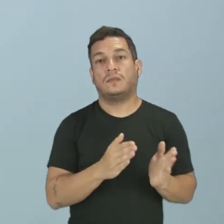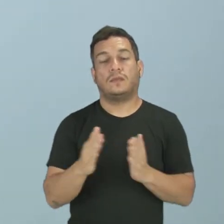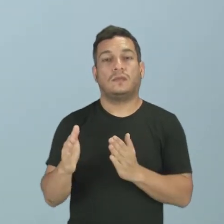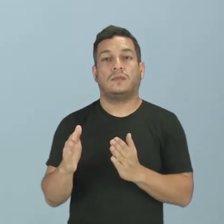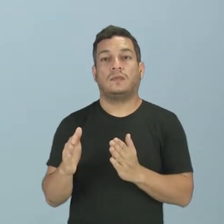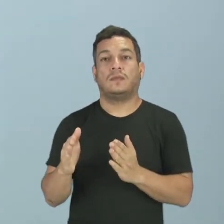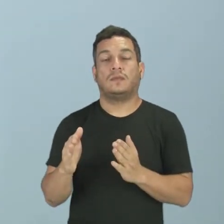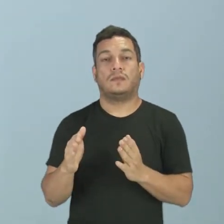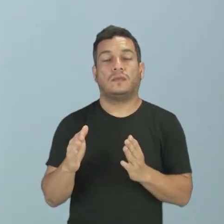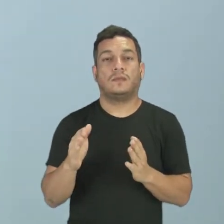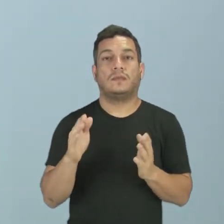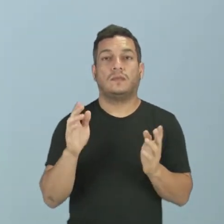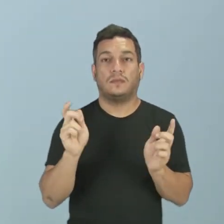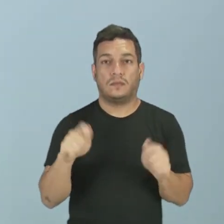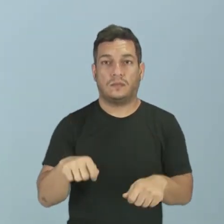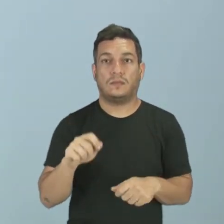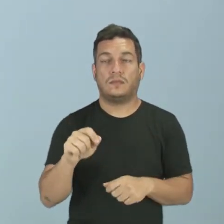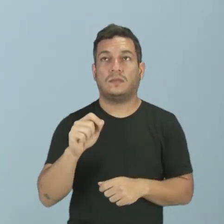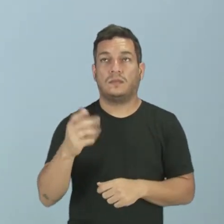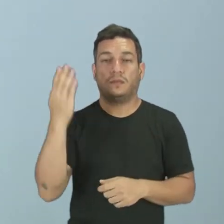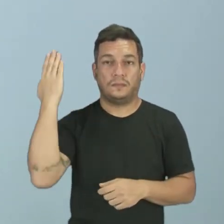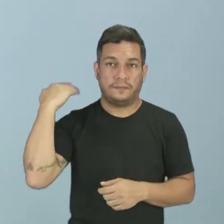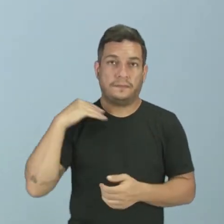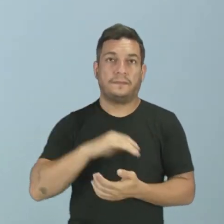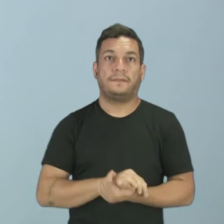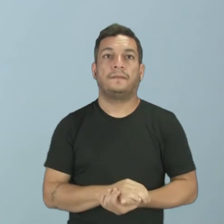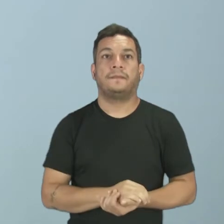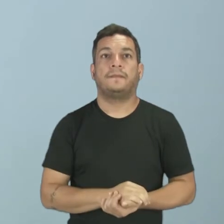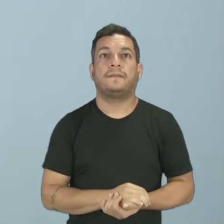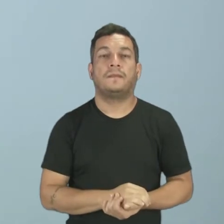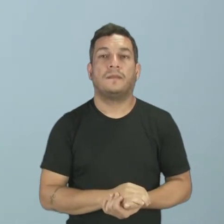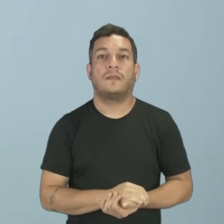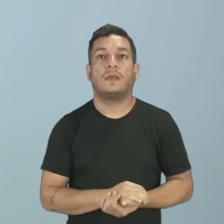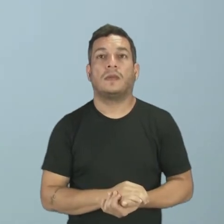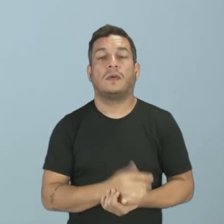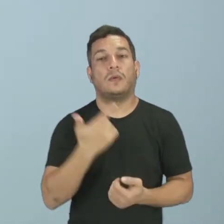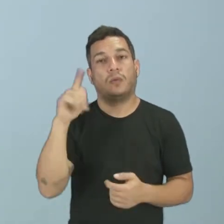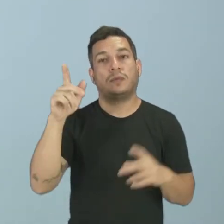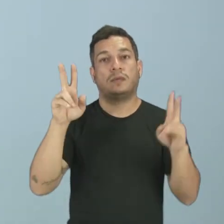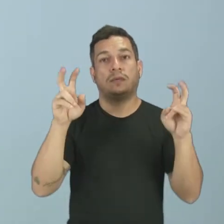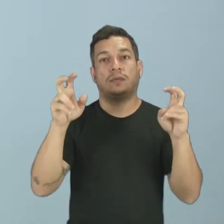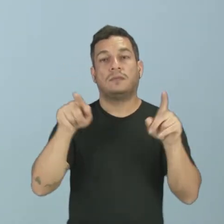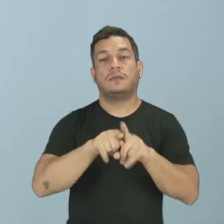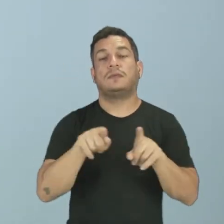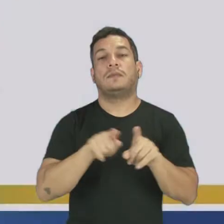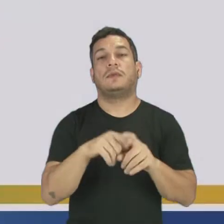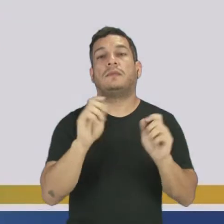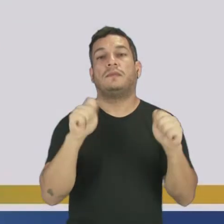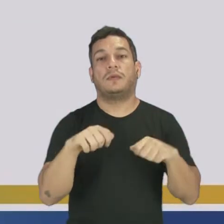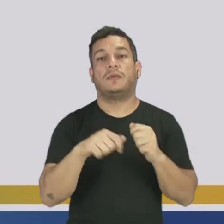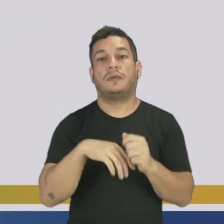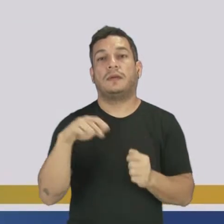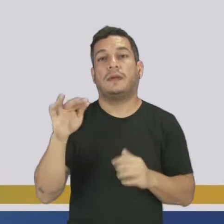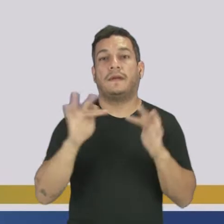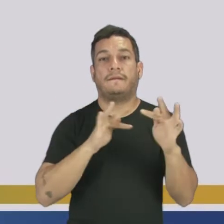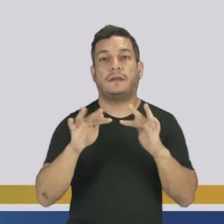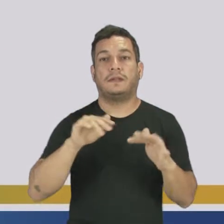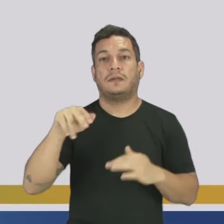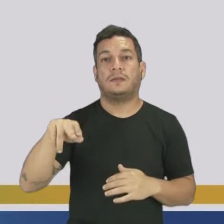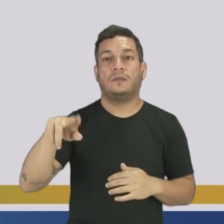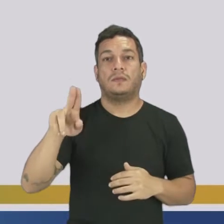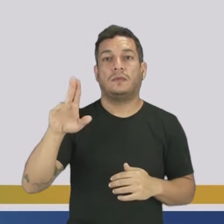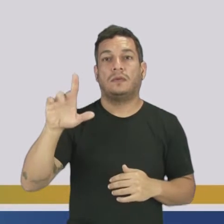digamos, determinar evidências passadas. Uma outra área que pode se aplicar também à física nuclear é na